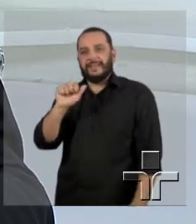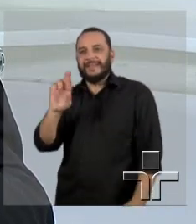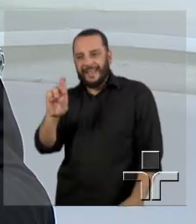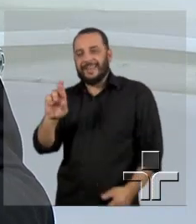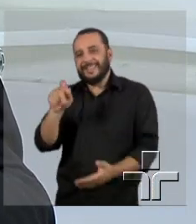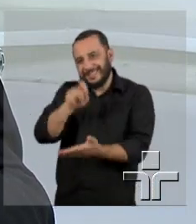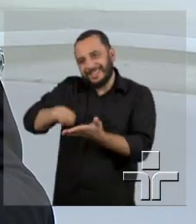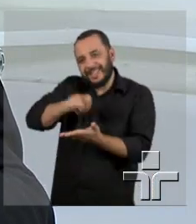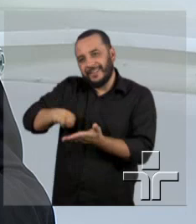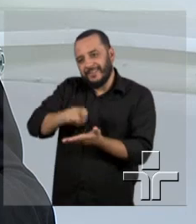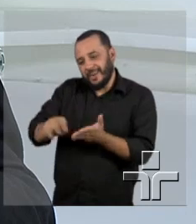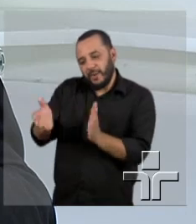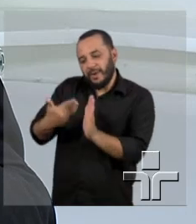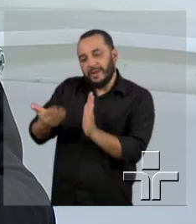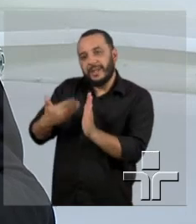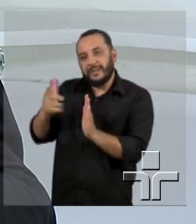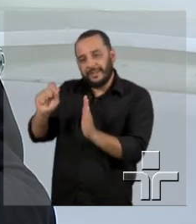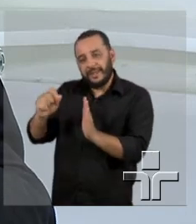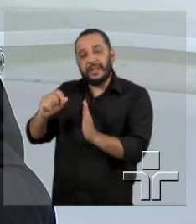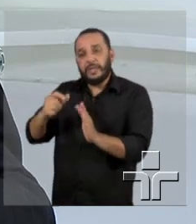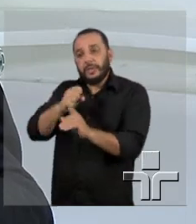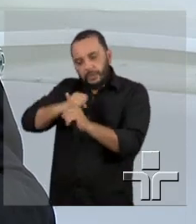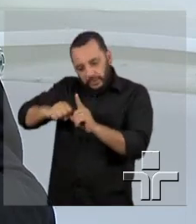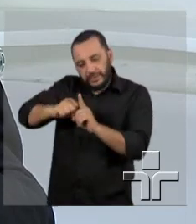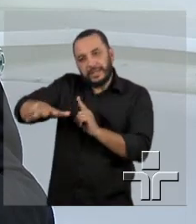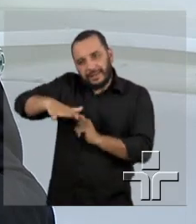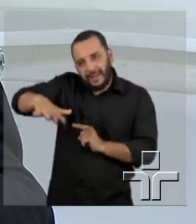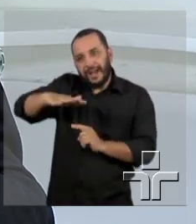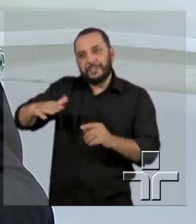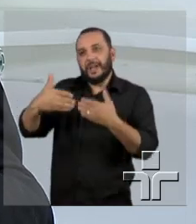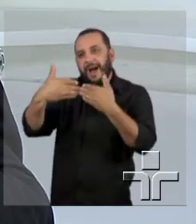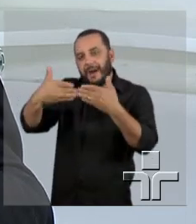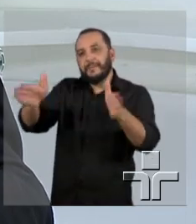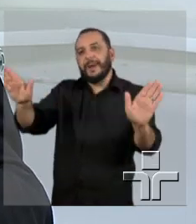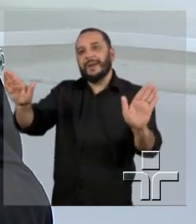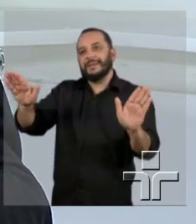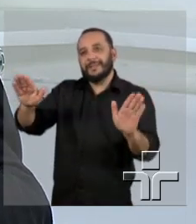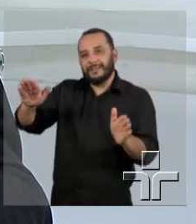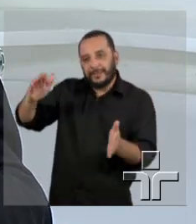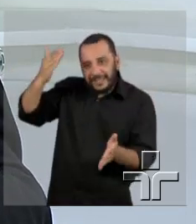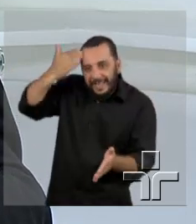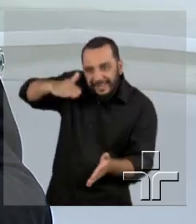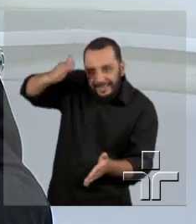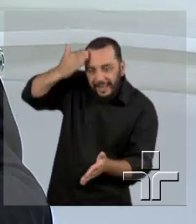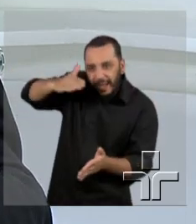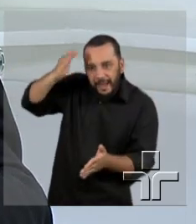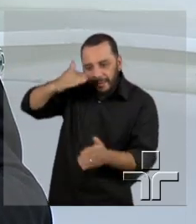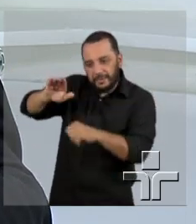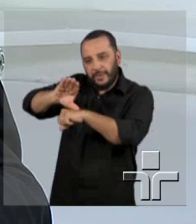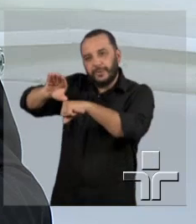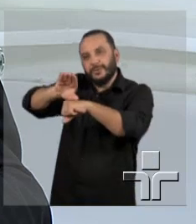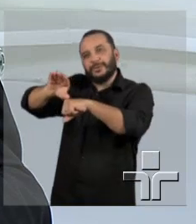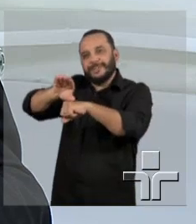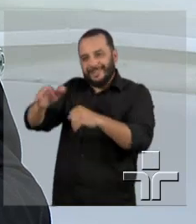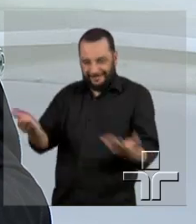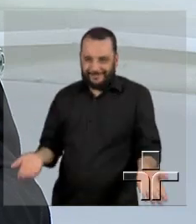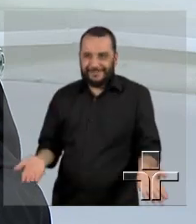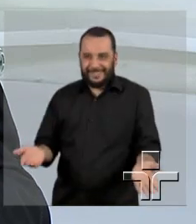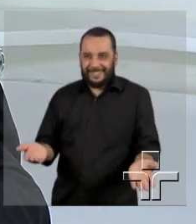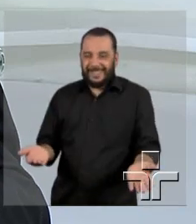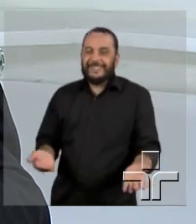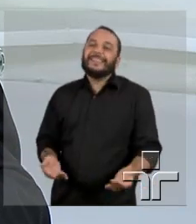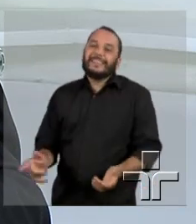livro, né? A Sociedade Aberta dos Intérpretes da Constituição. Então, há fenômenos